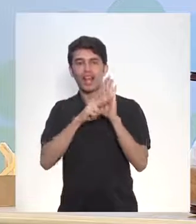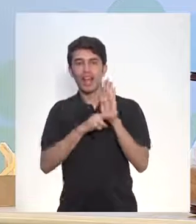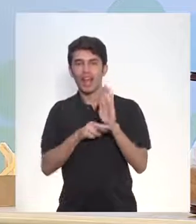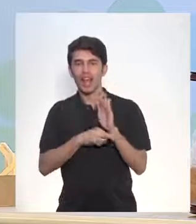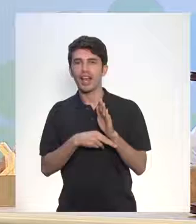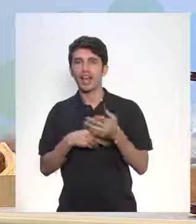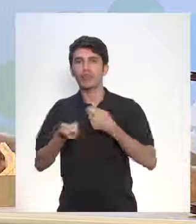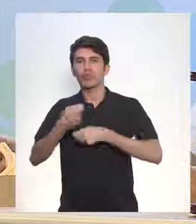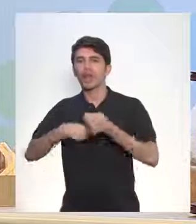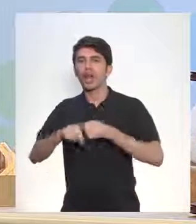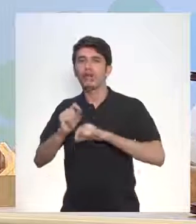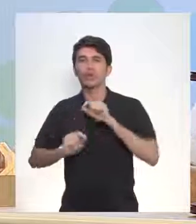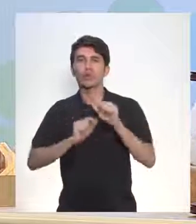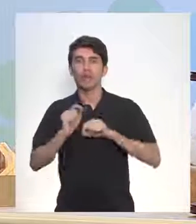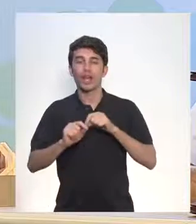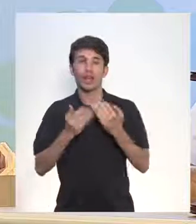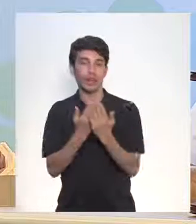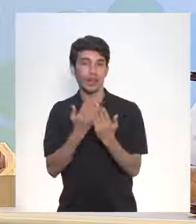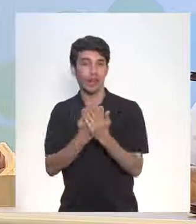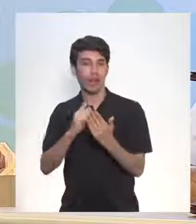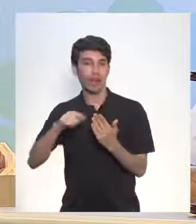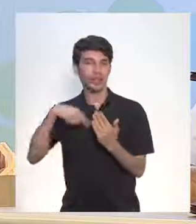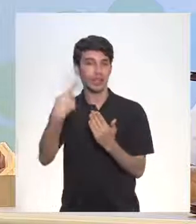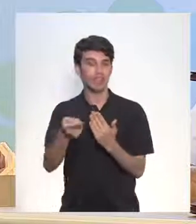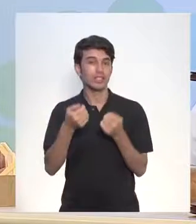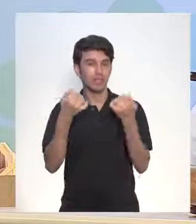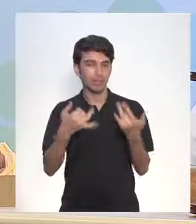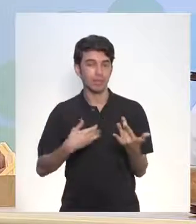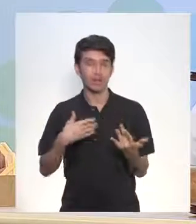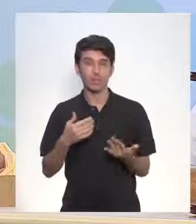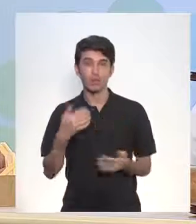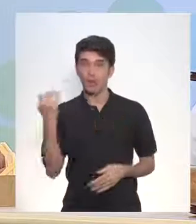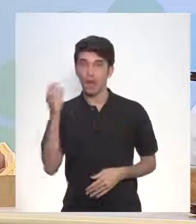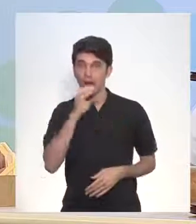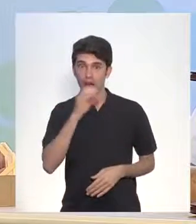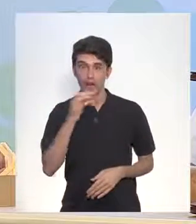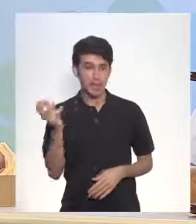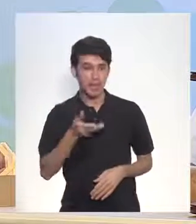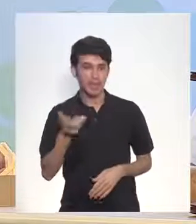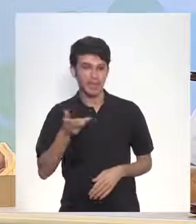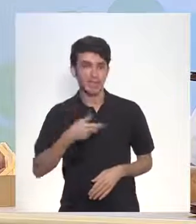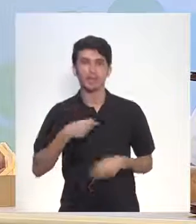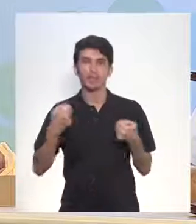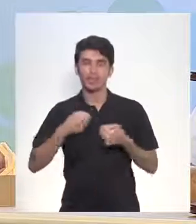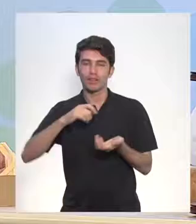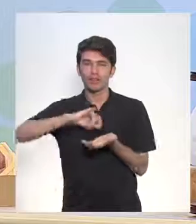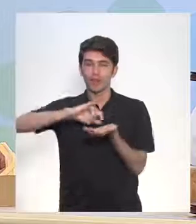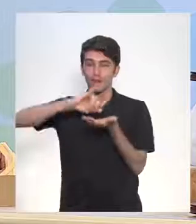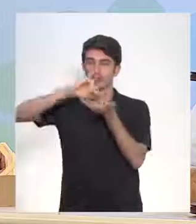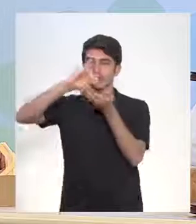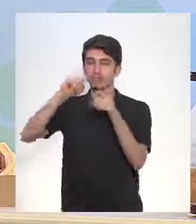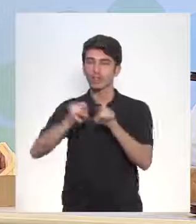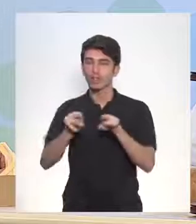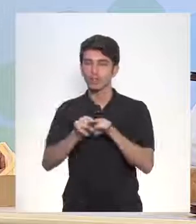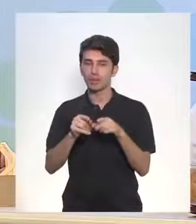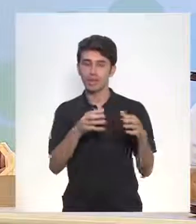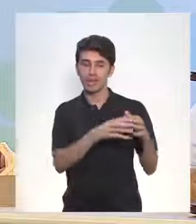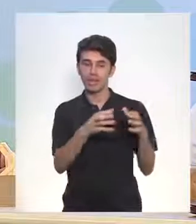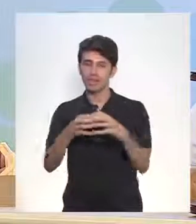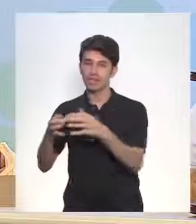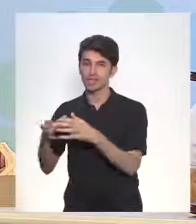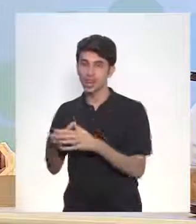mercado. Na próxima aula, vamos falar sobre a emergência do capitalismo e vamos falar um pouquinho mais dessas classes que